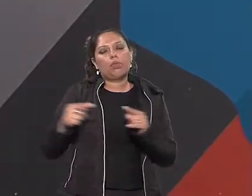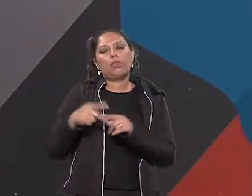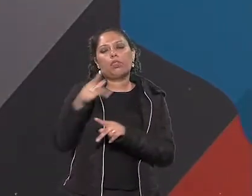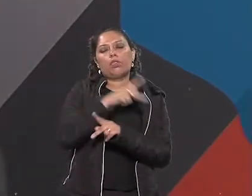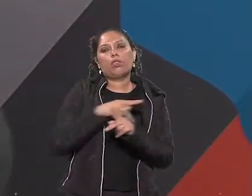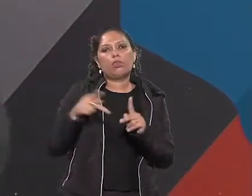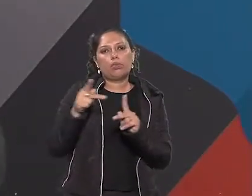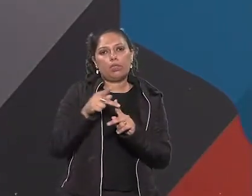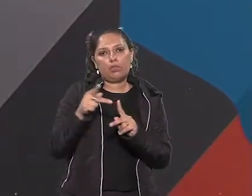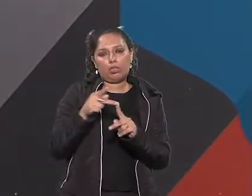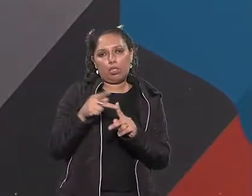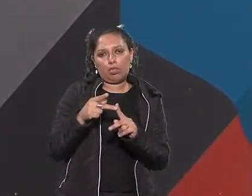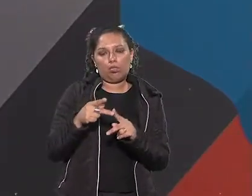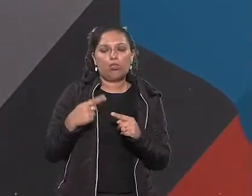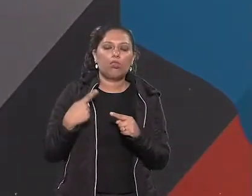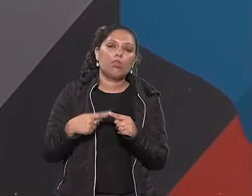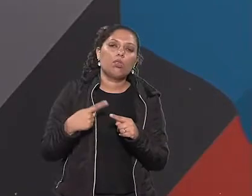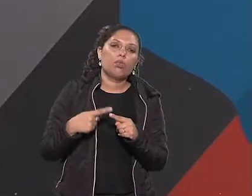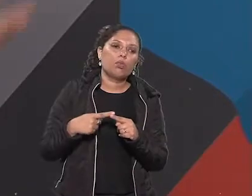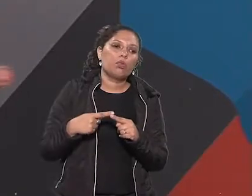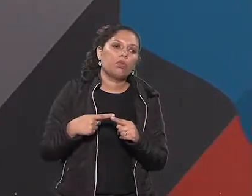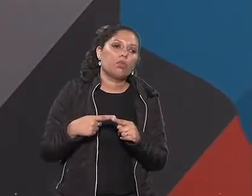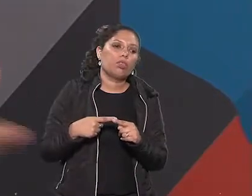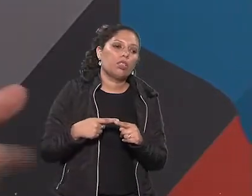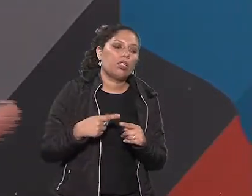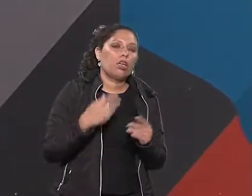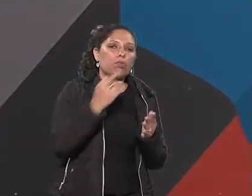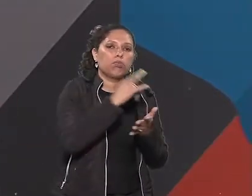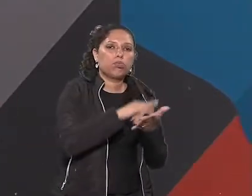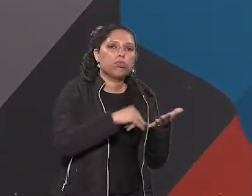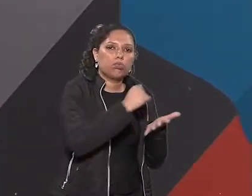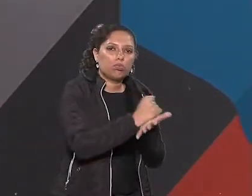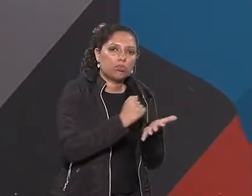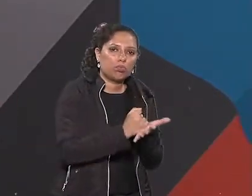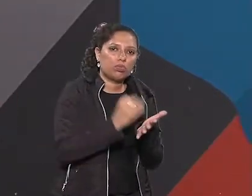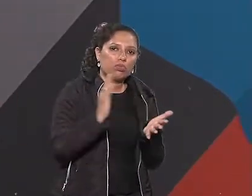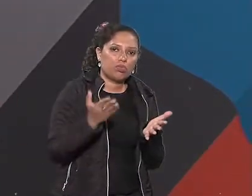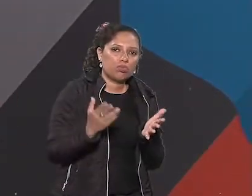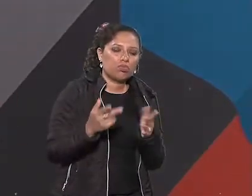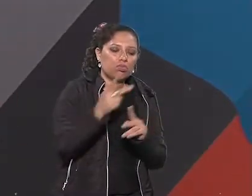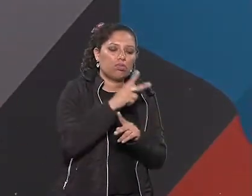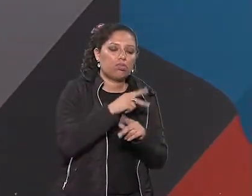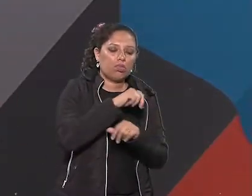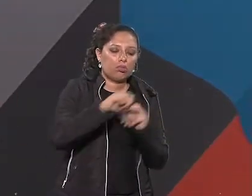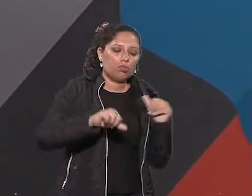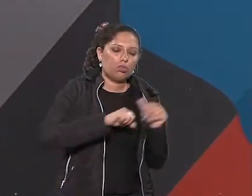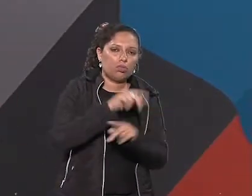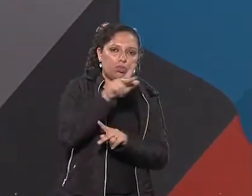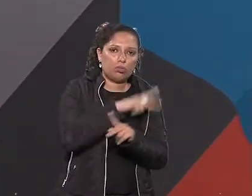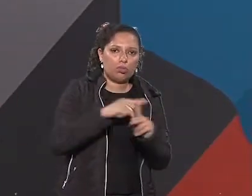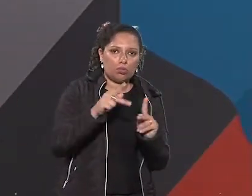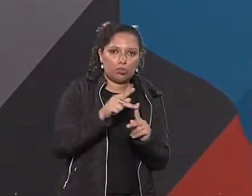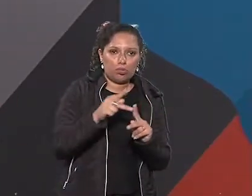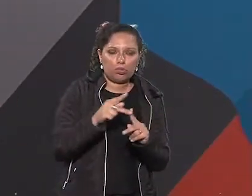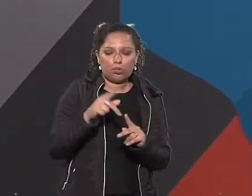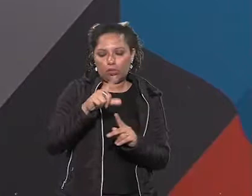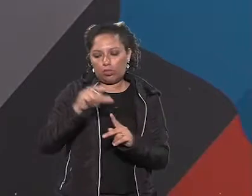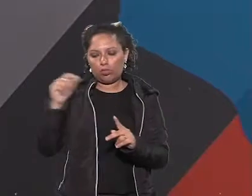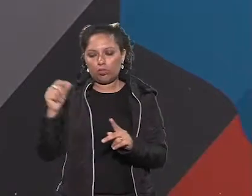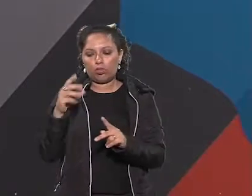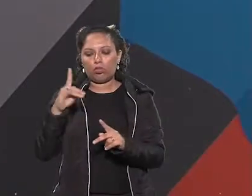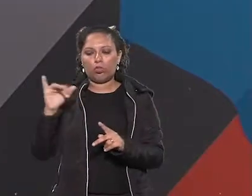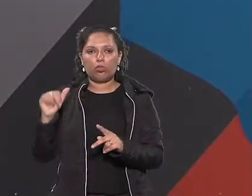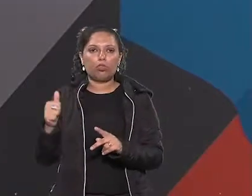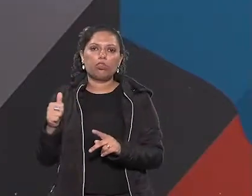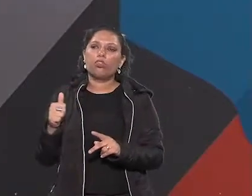previdenciária, já que a reforma da Previdência acaba de ser aprovada para ser sancionada possivelmente, aí vou escolher uma